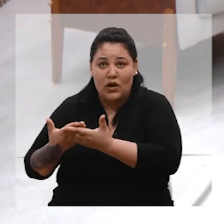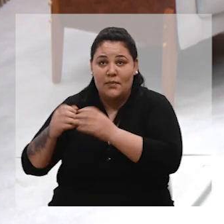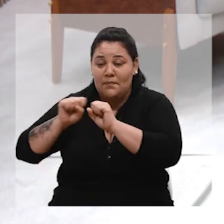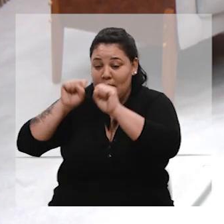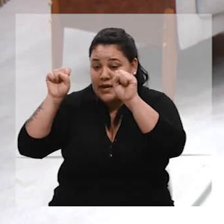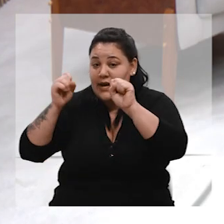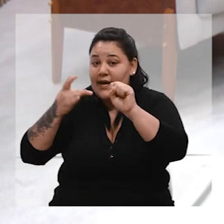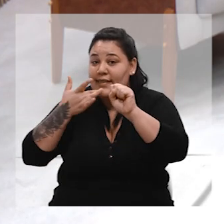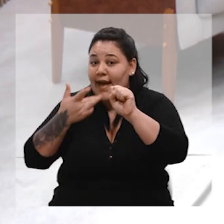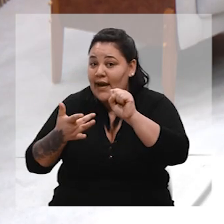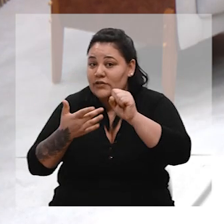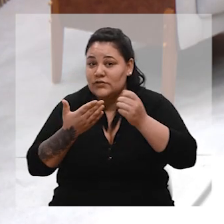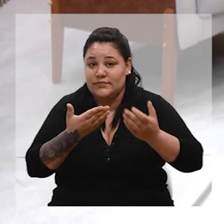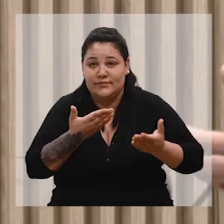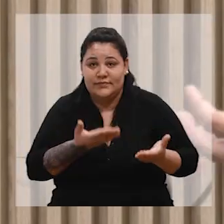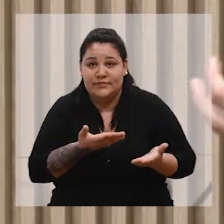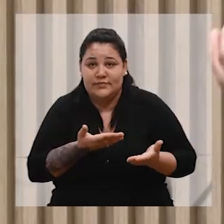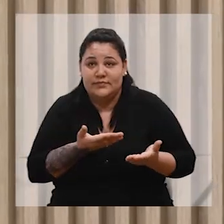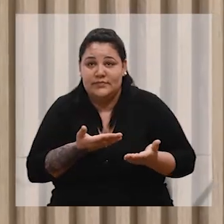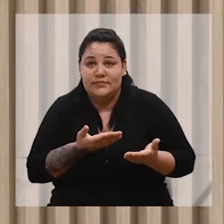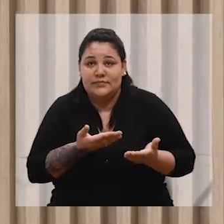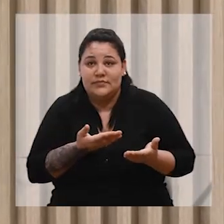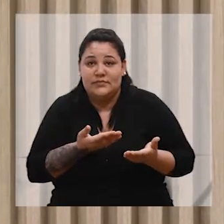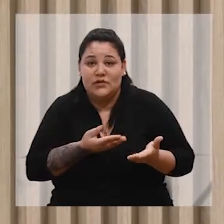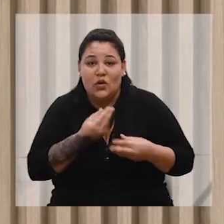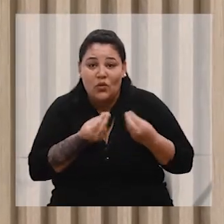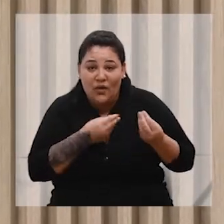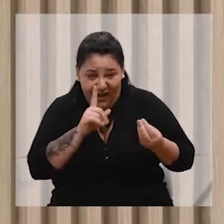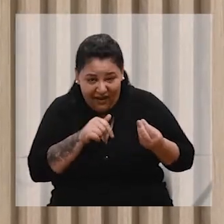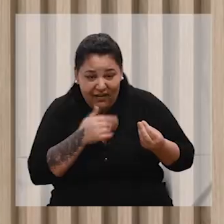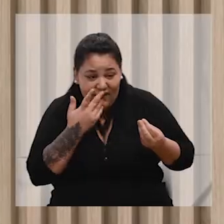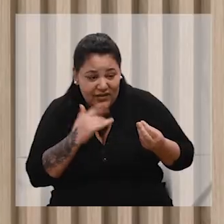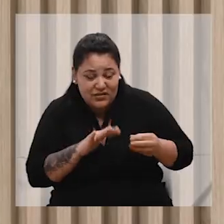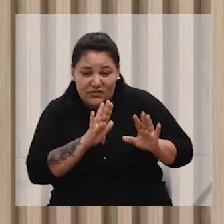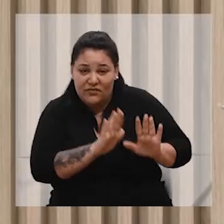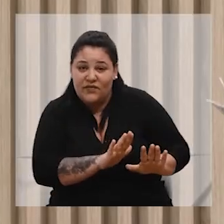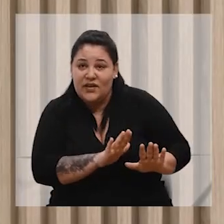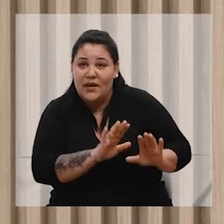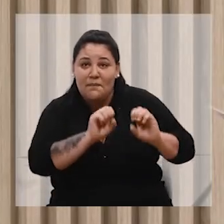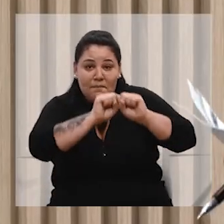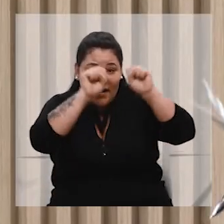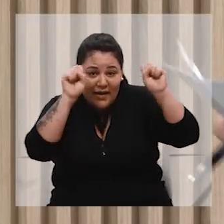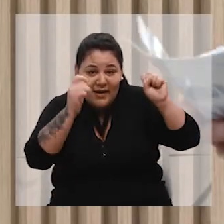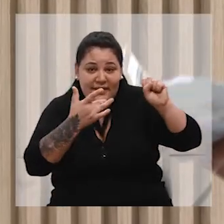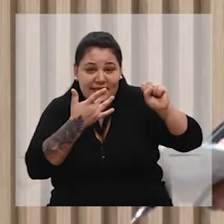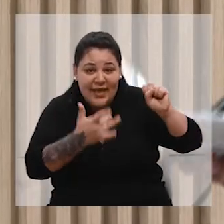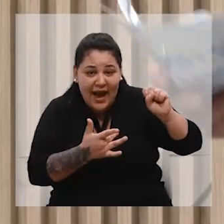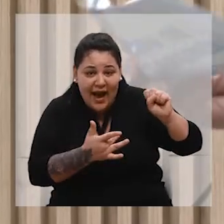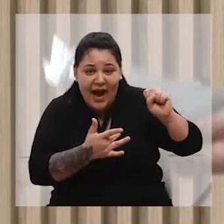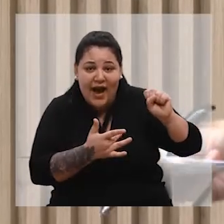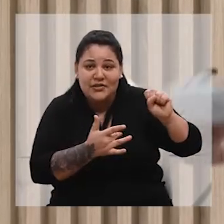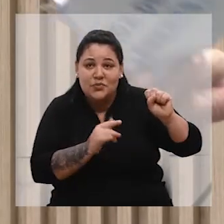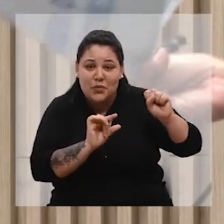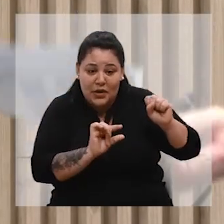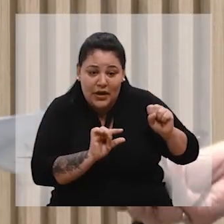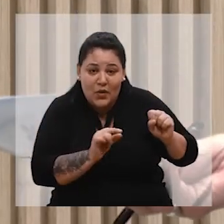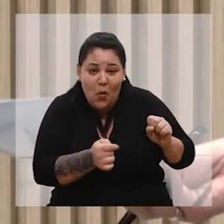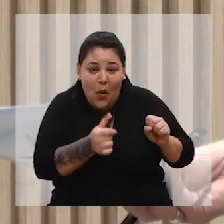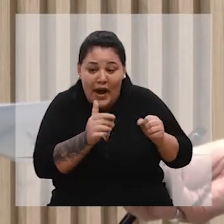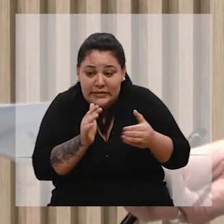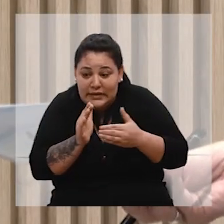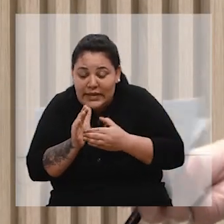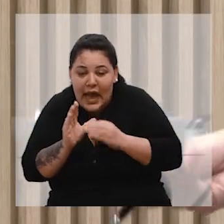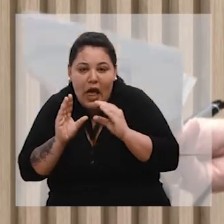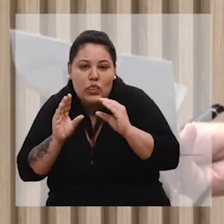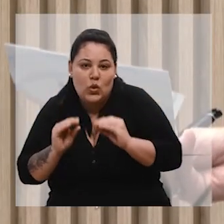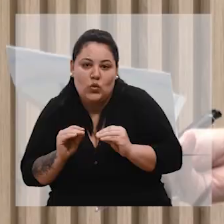uma escola de turno integral. Sim. E é um pouquinho isso, assim, uma criança fica manhã, tarde, mais um